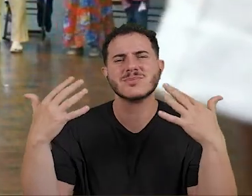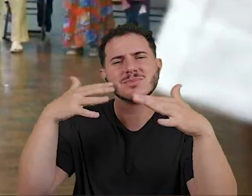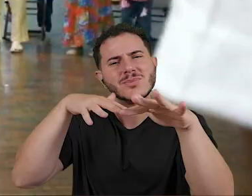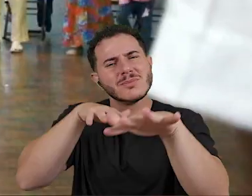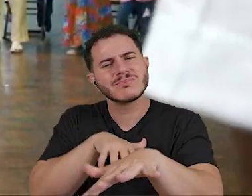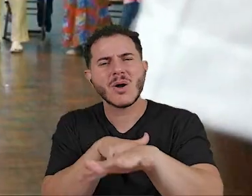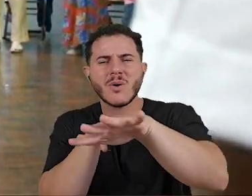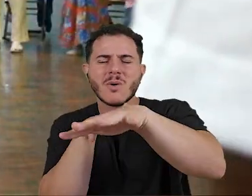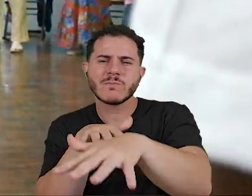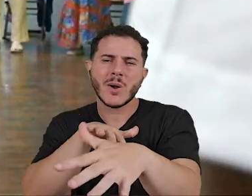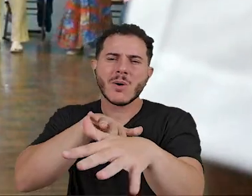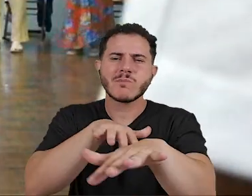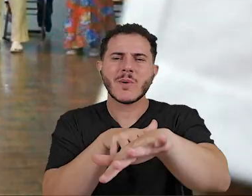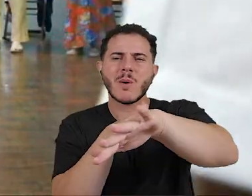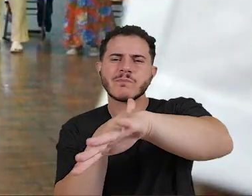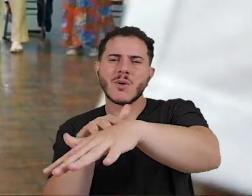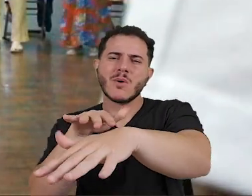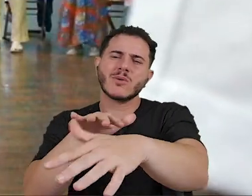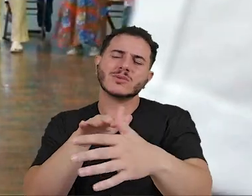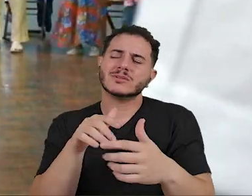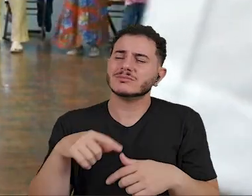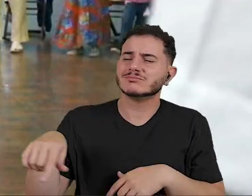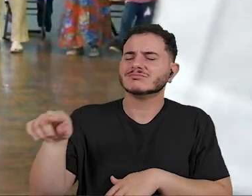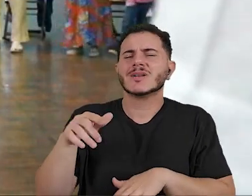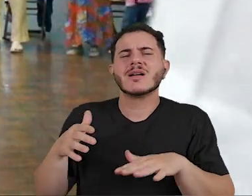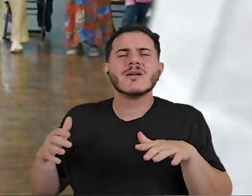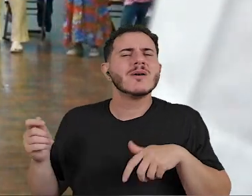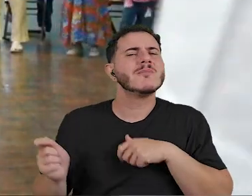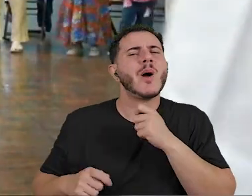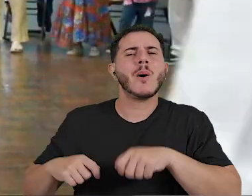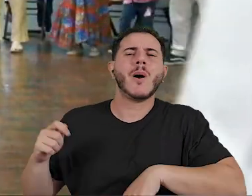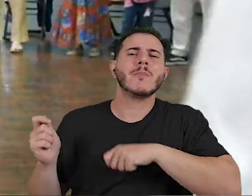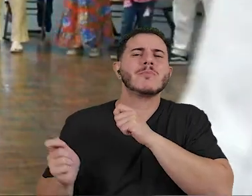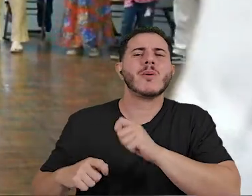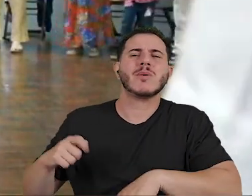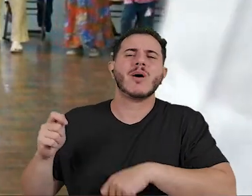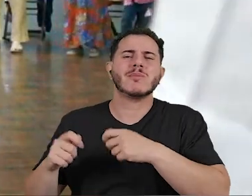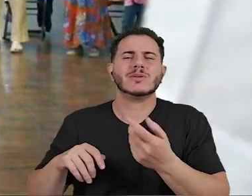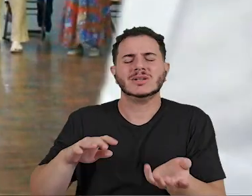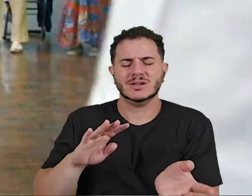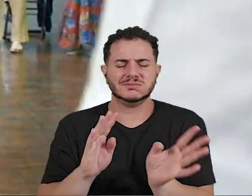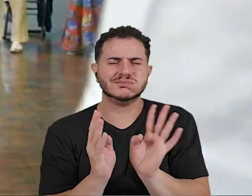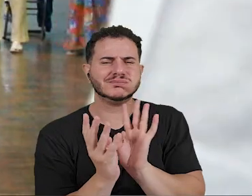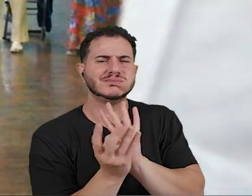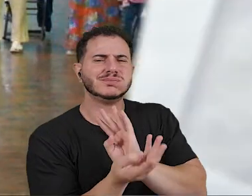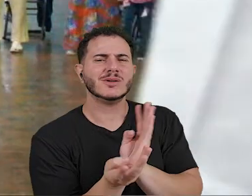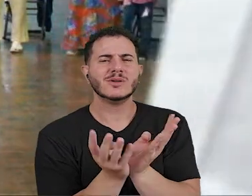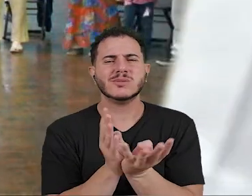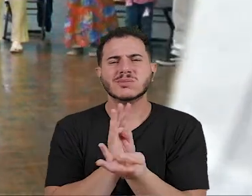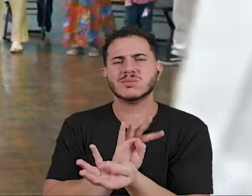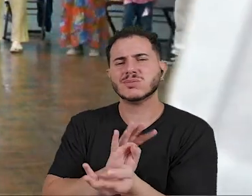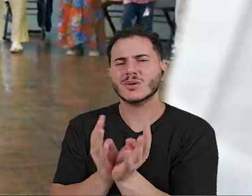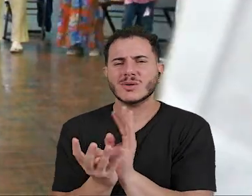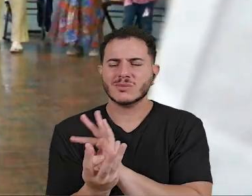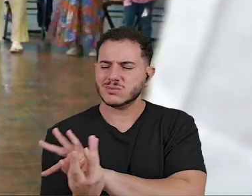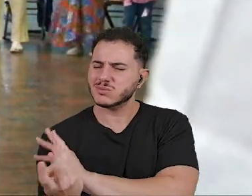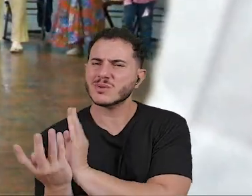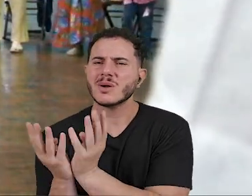que as baianas vão dançar. Senhoras e senhores, o baque explosão já